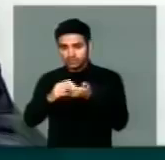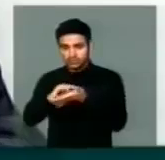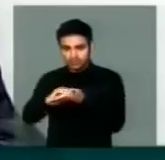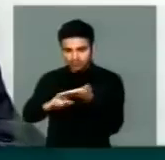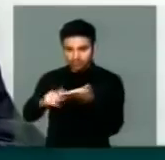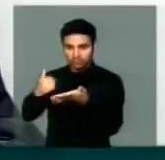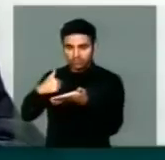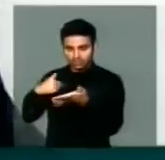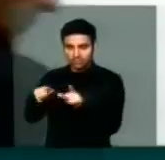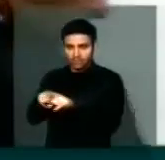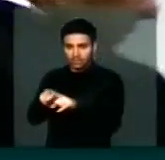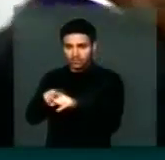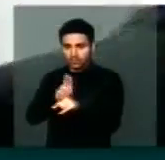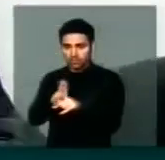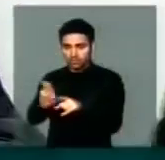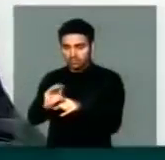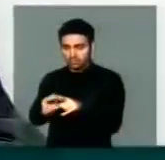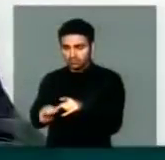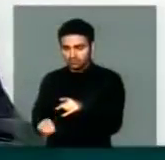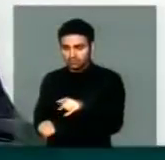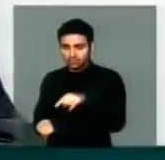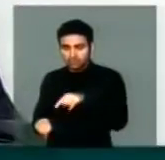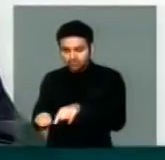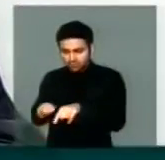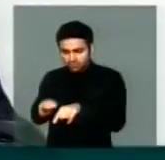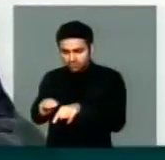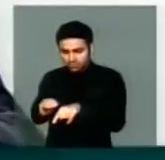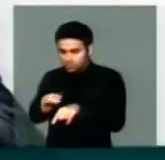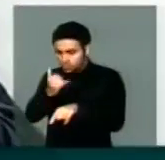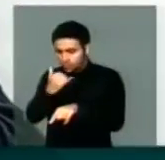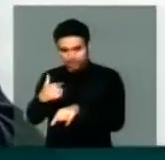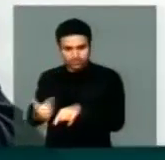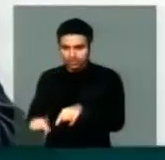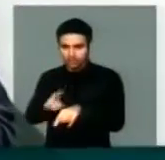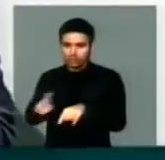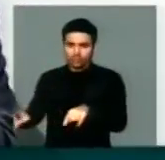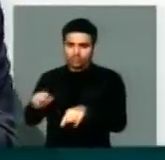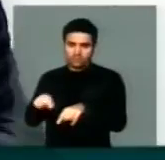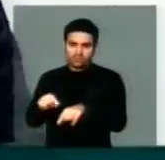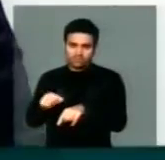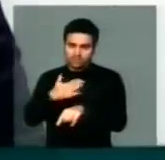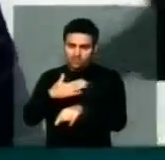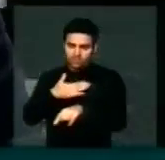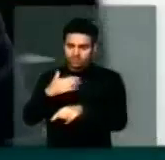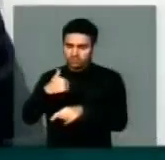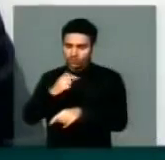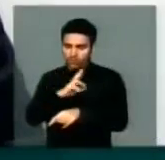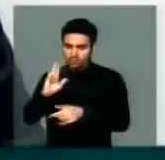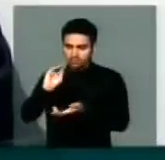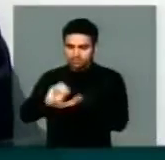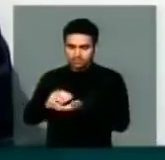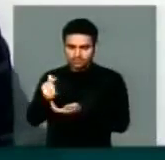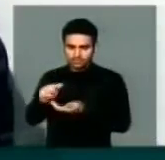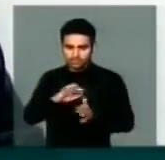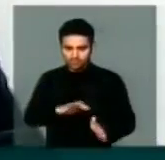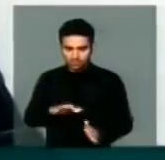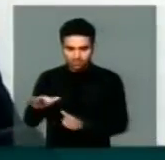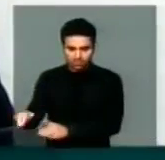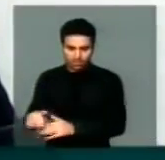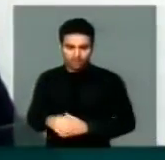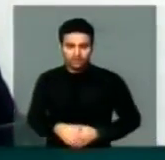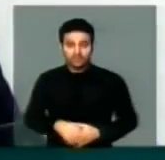e eu os tenho todos aqui, não consta o nome de Eduardo Cunha. Com relação, já